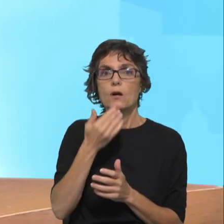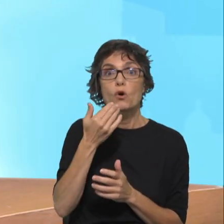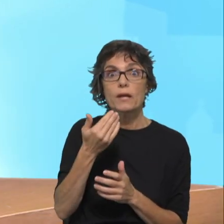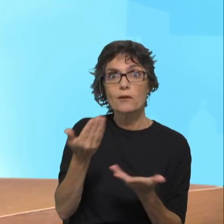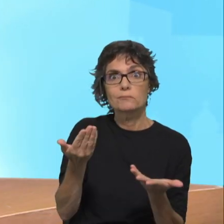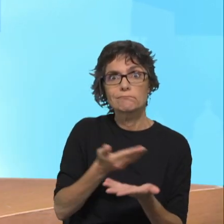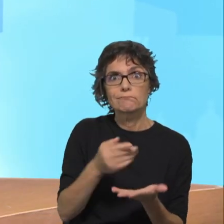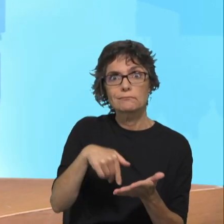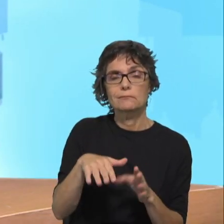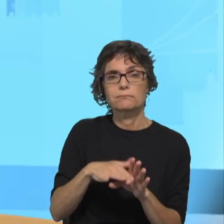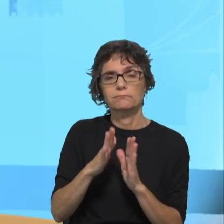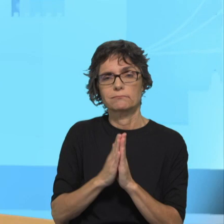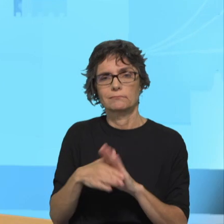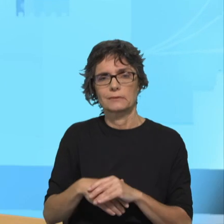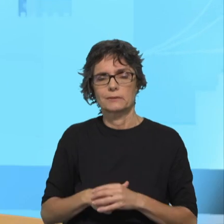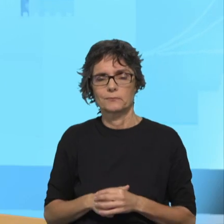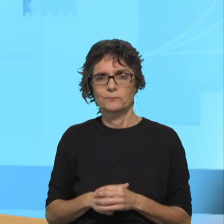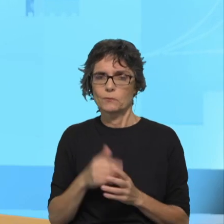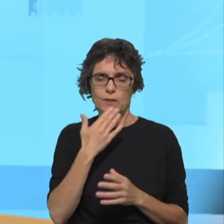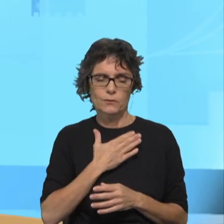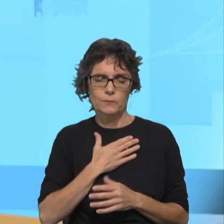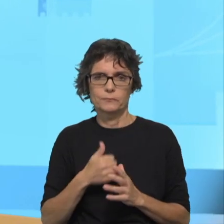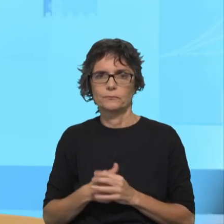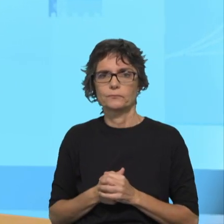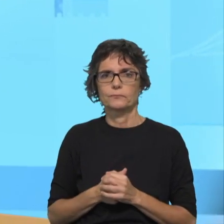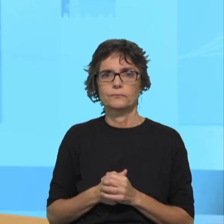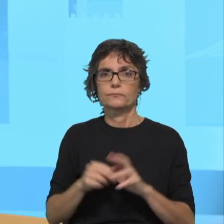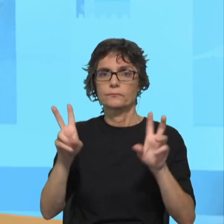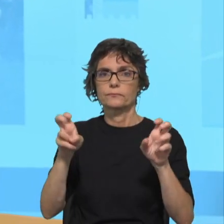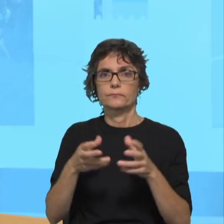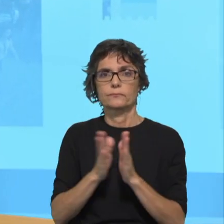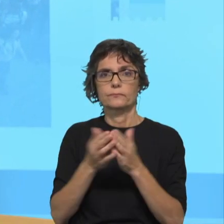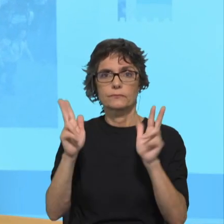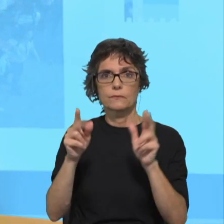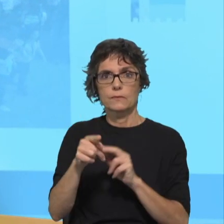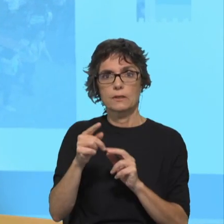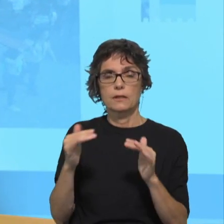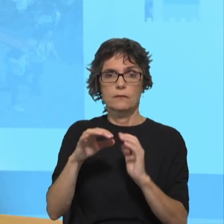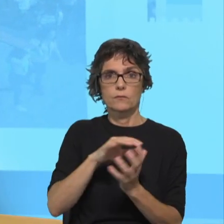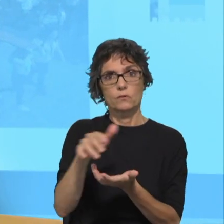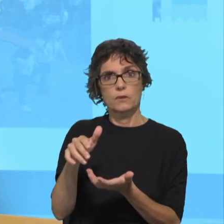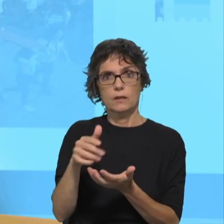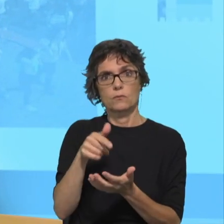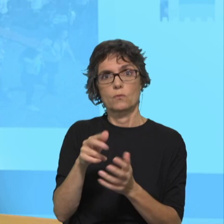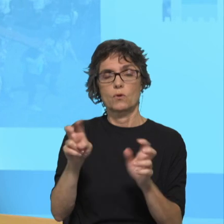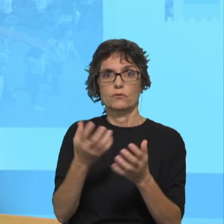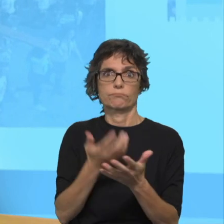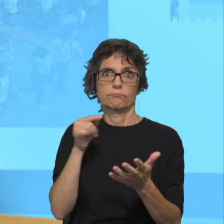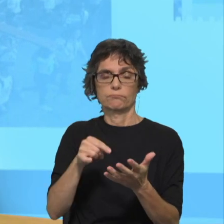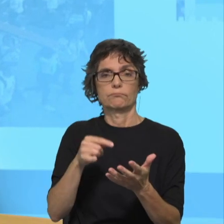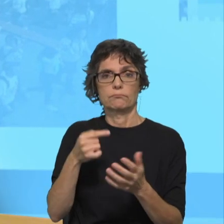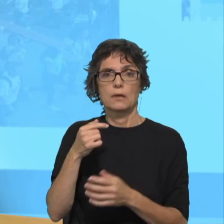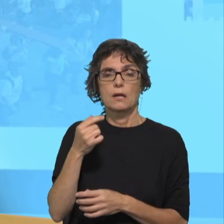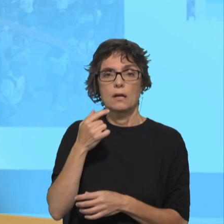ter estado aqui no programa Eclésia. A temática da liberdade religiosa no mundo, que destacamos neste programa em cada quarta-feira,